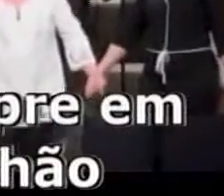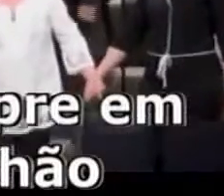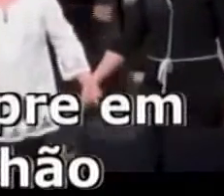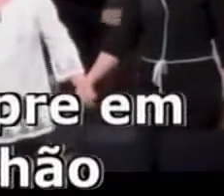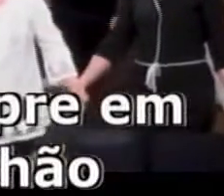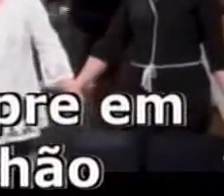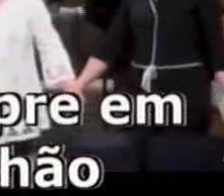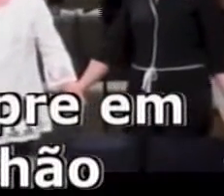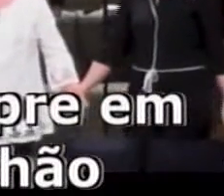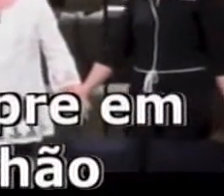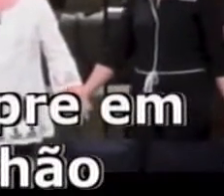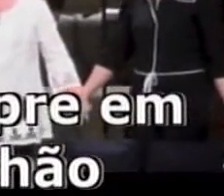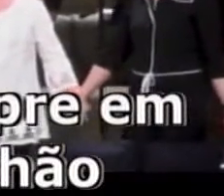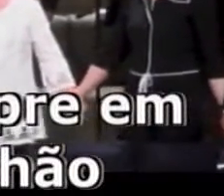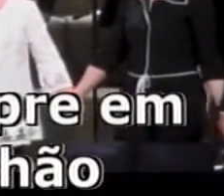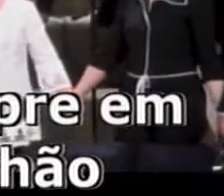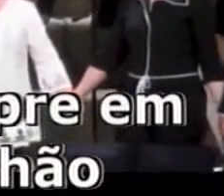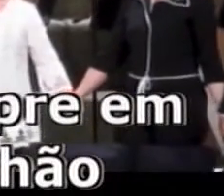coração,